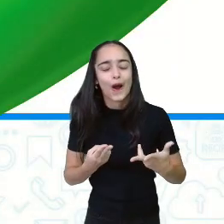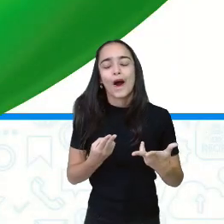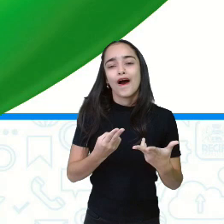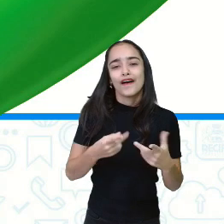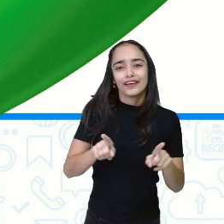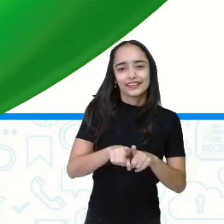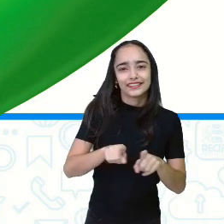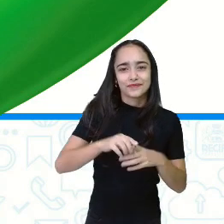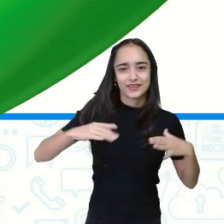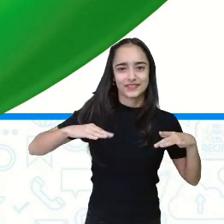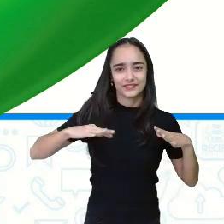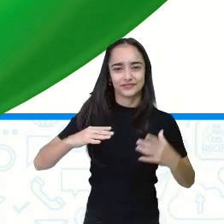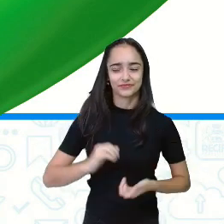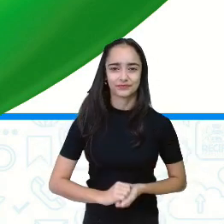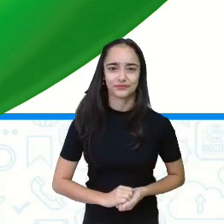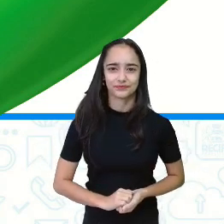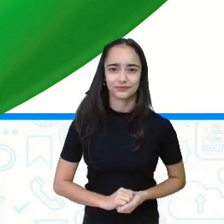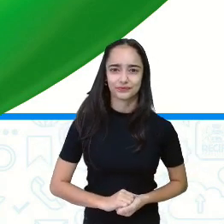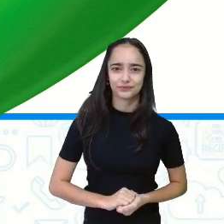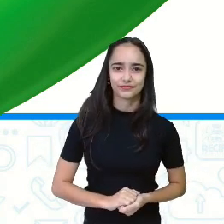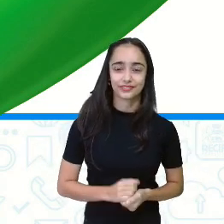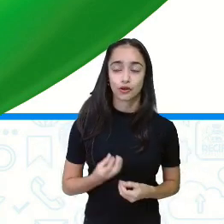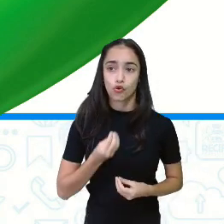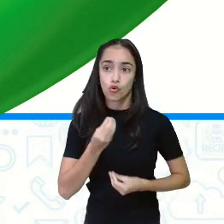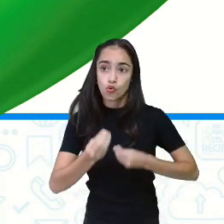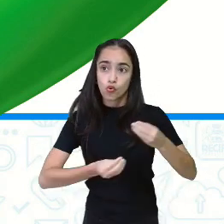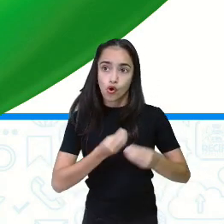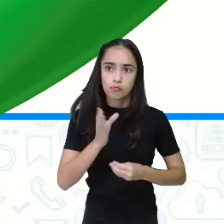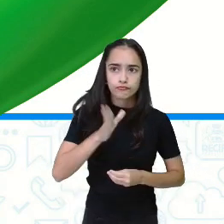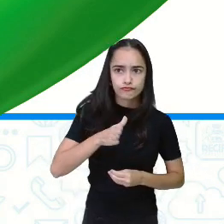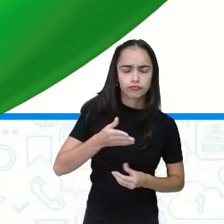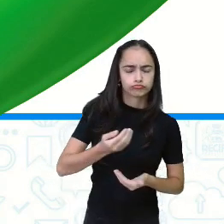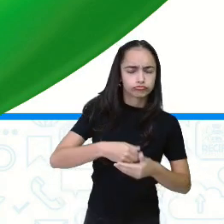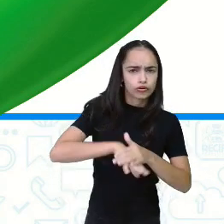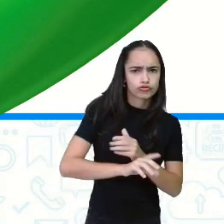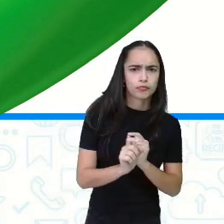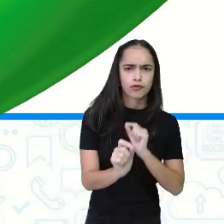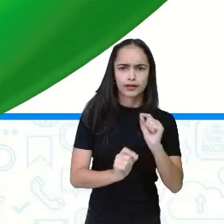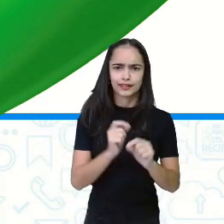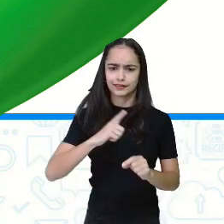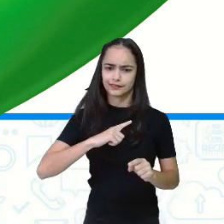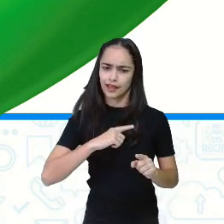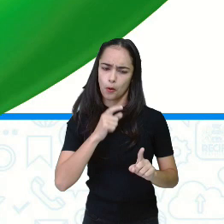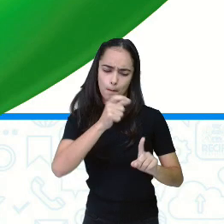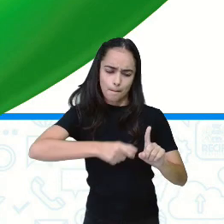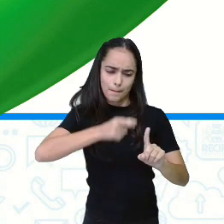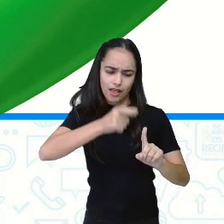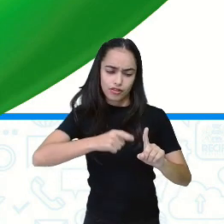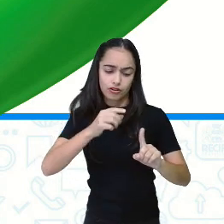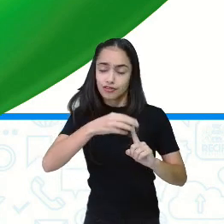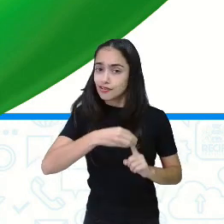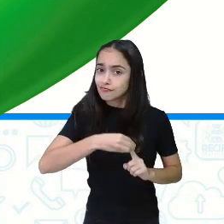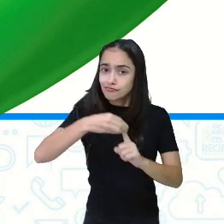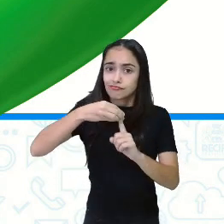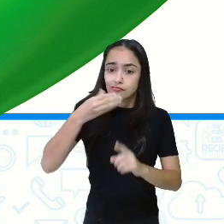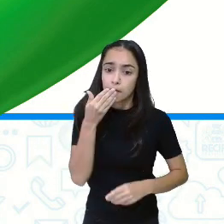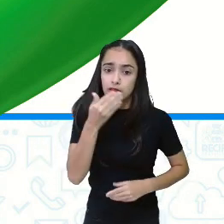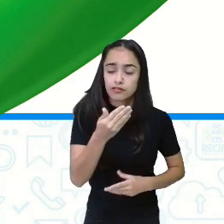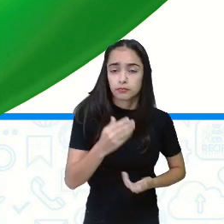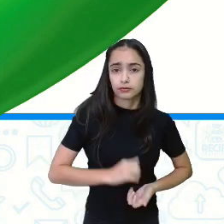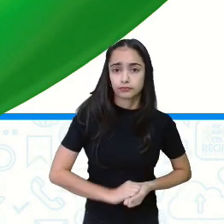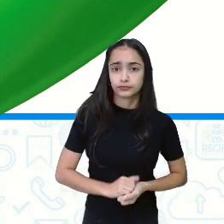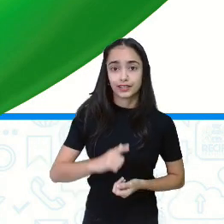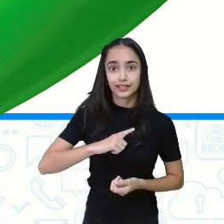só, gente. Como de costume, as mascotes da Copa do Mundo existentes desde 1966 representam